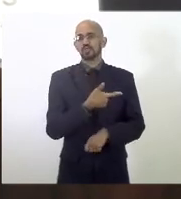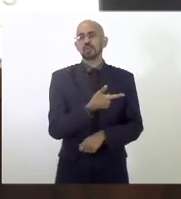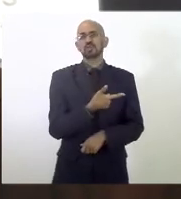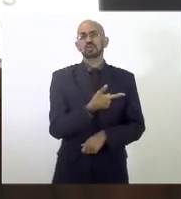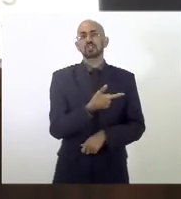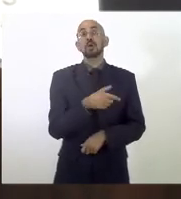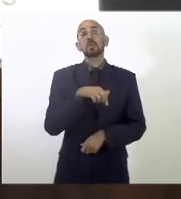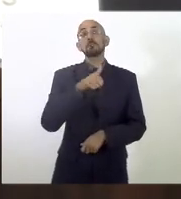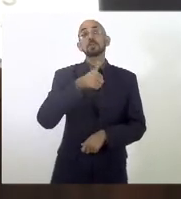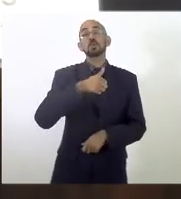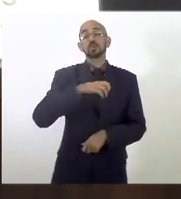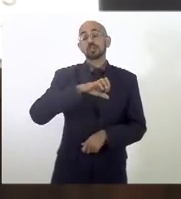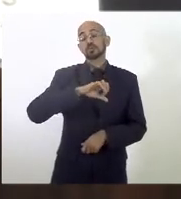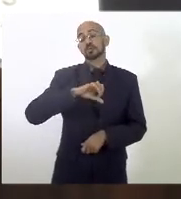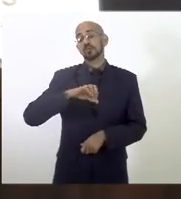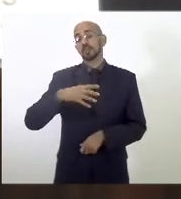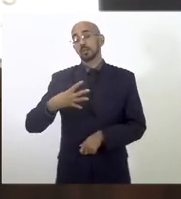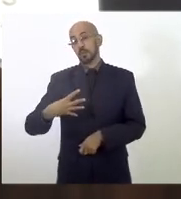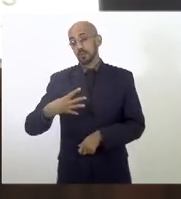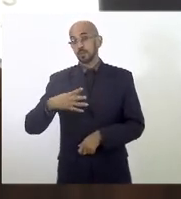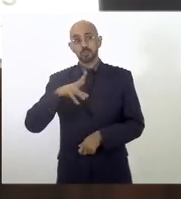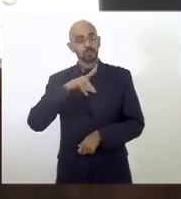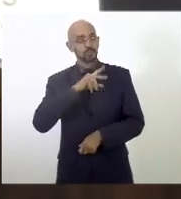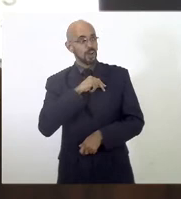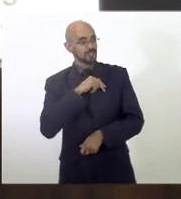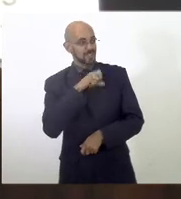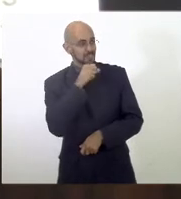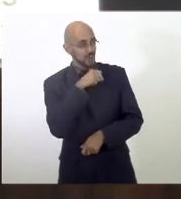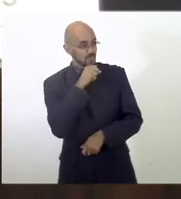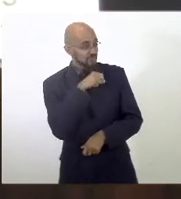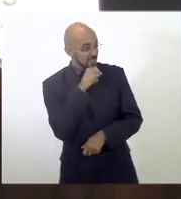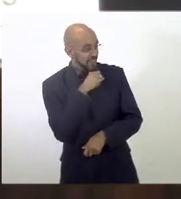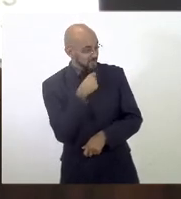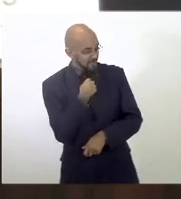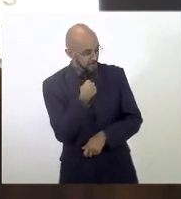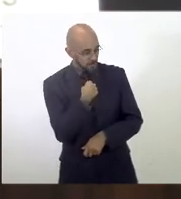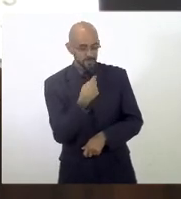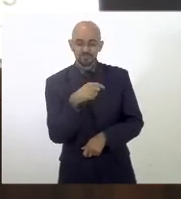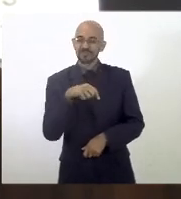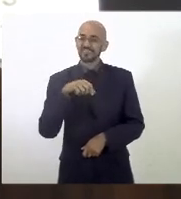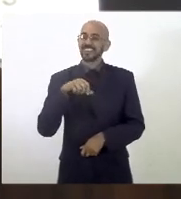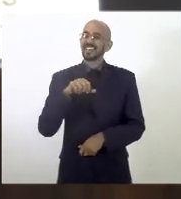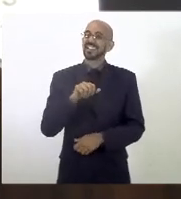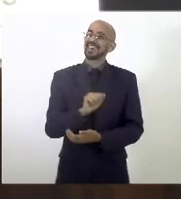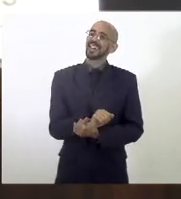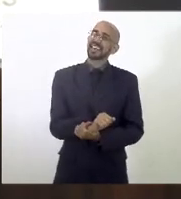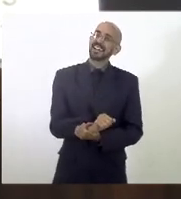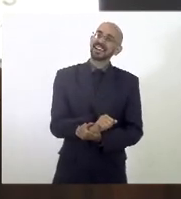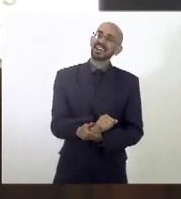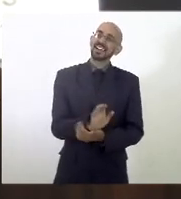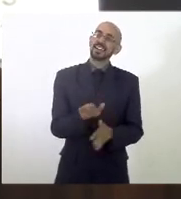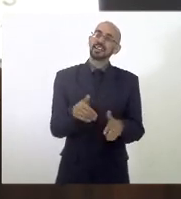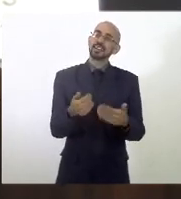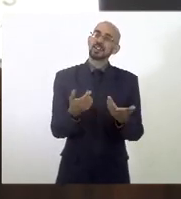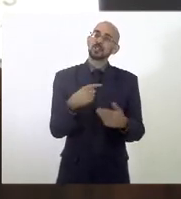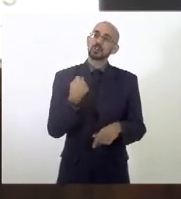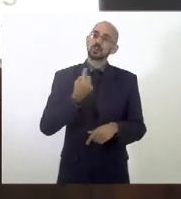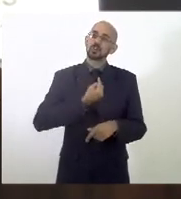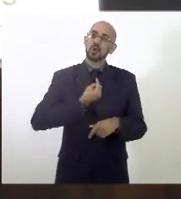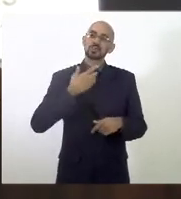de 94, caramba, estou velho, o Átila Nunes era um menino, e a gente